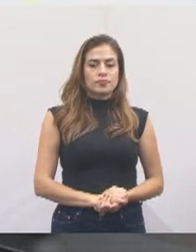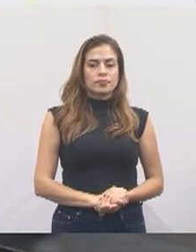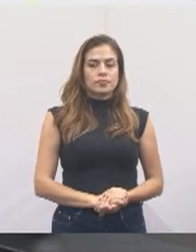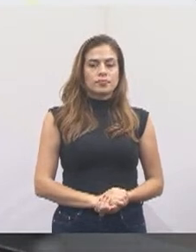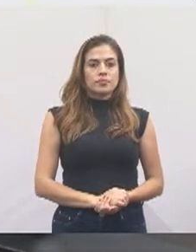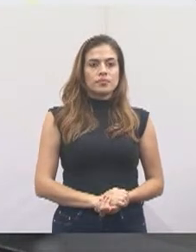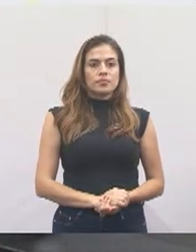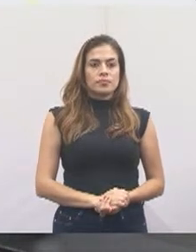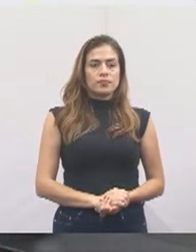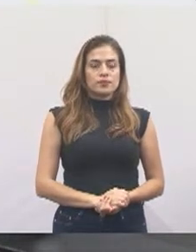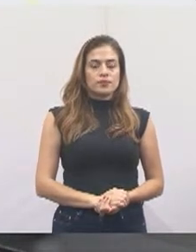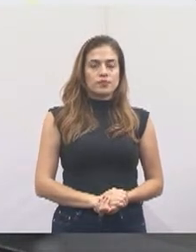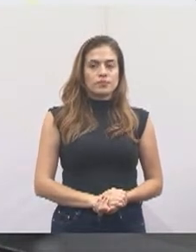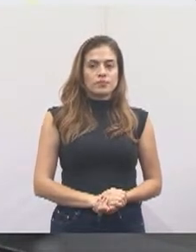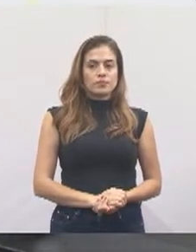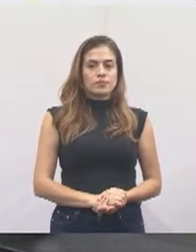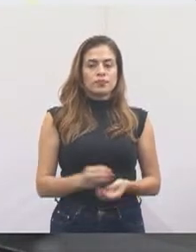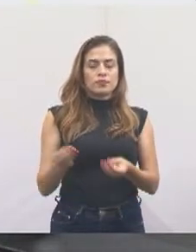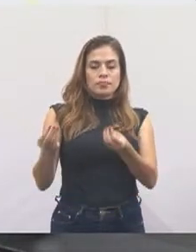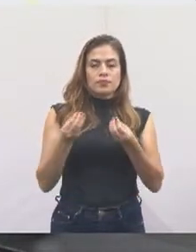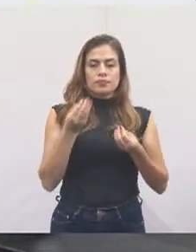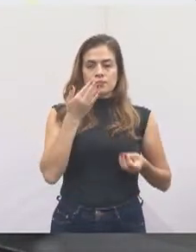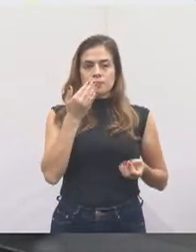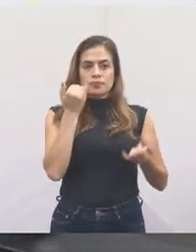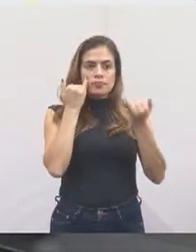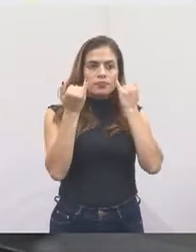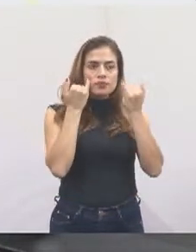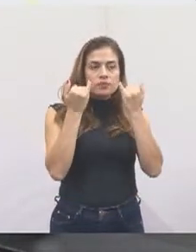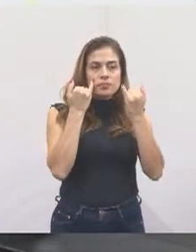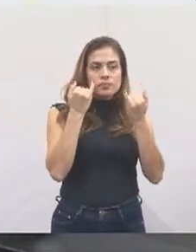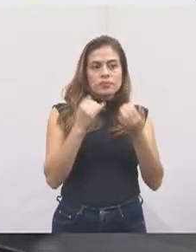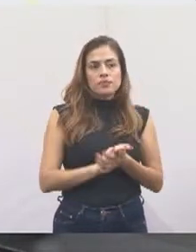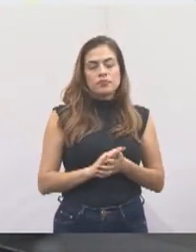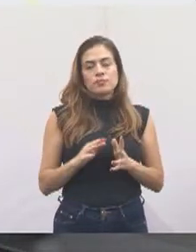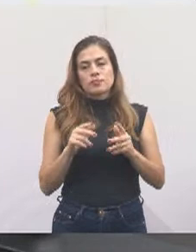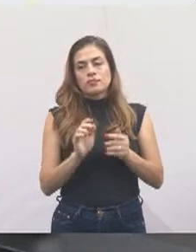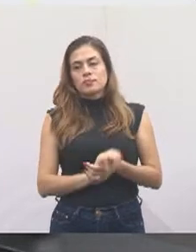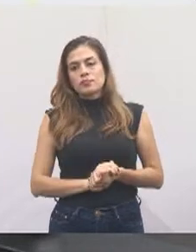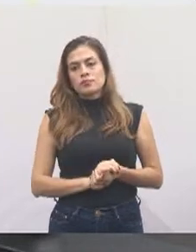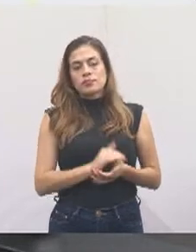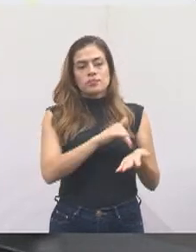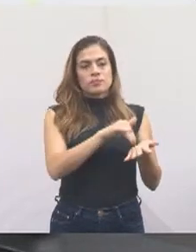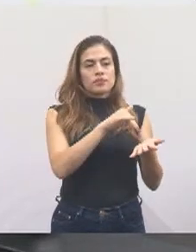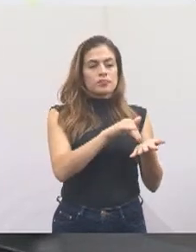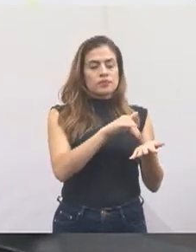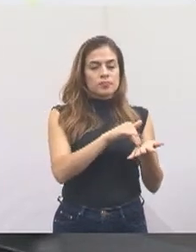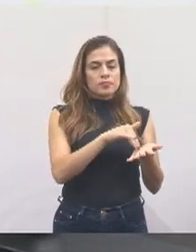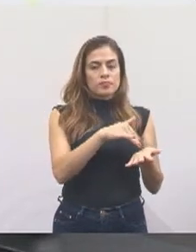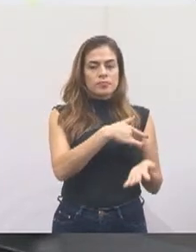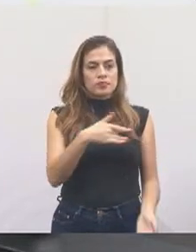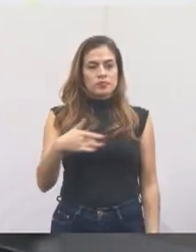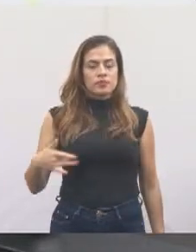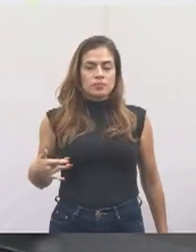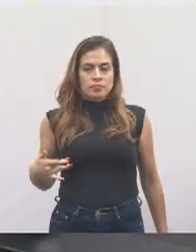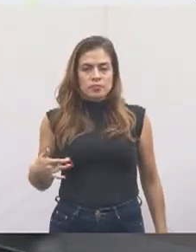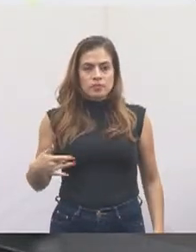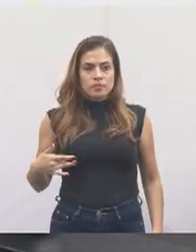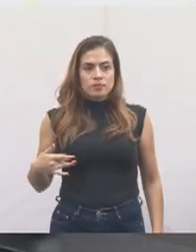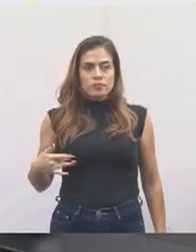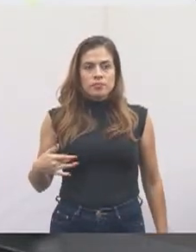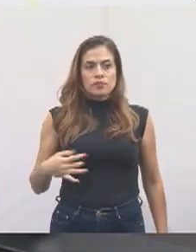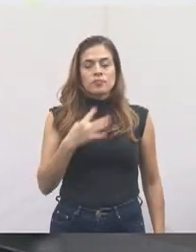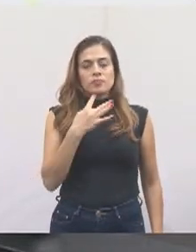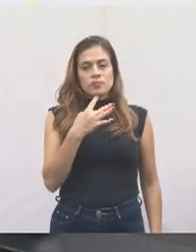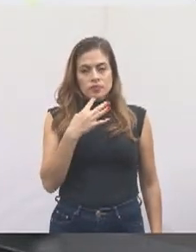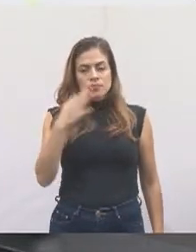jacara em atenção pedido de informação supr mencionado informamos a Secretaria Municipal de Saúde tem conhecimento de que o